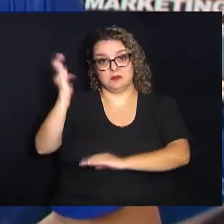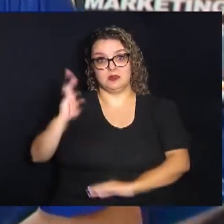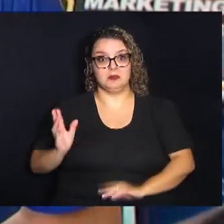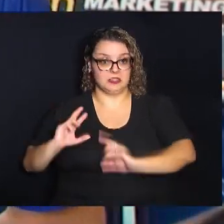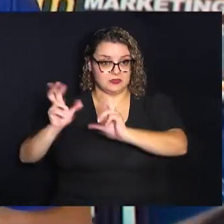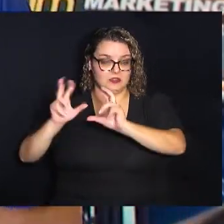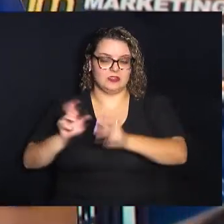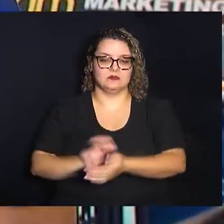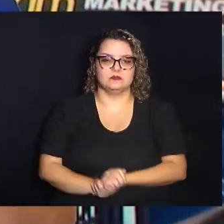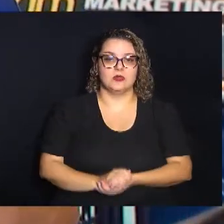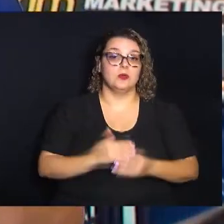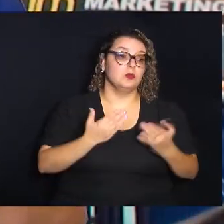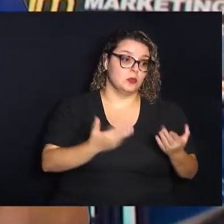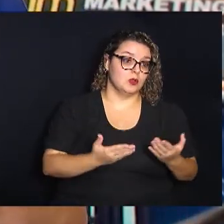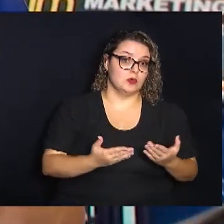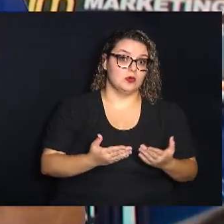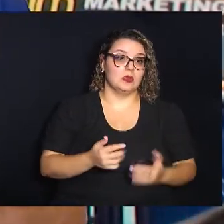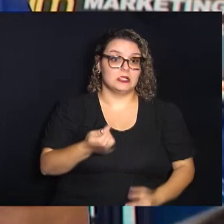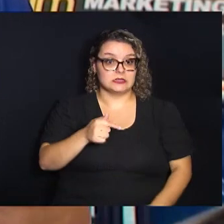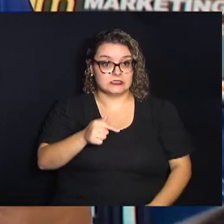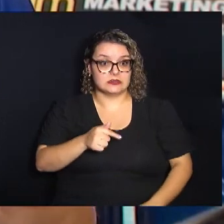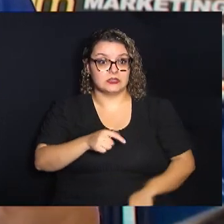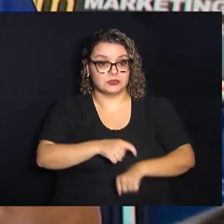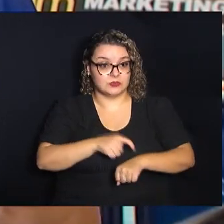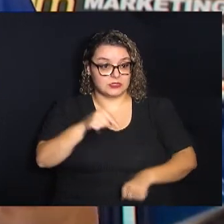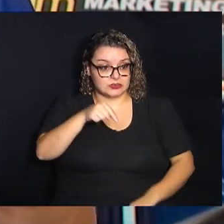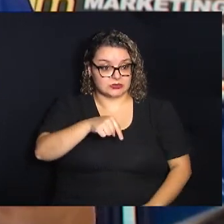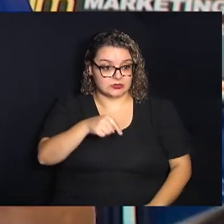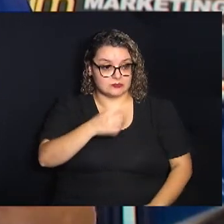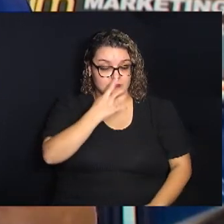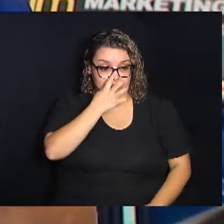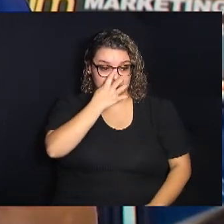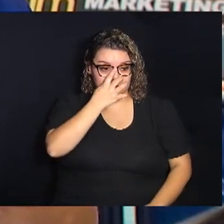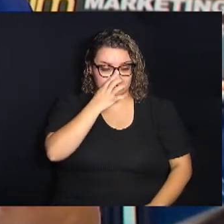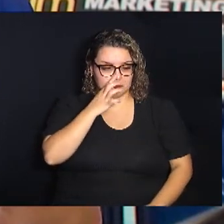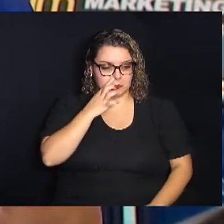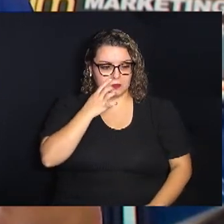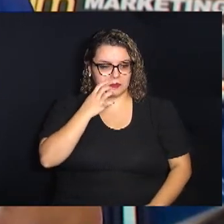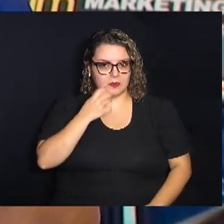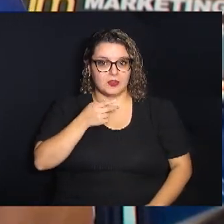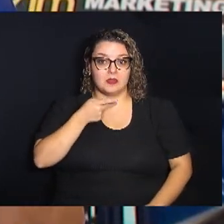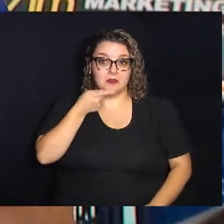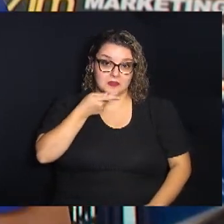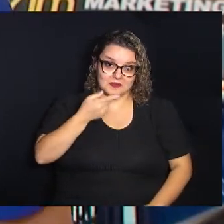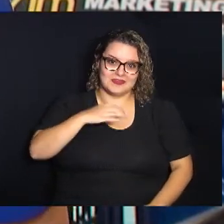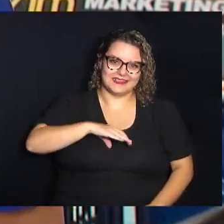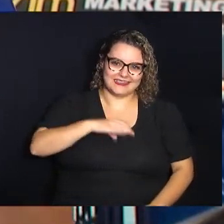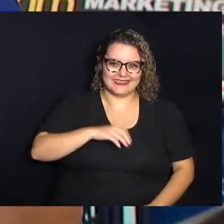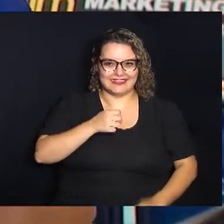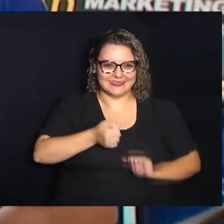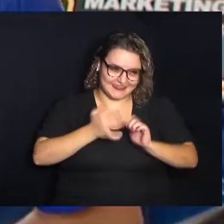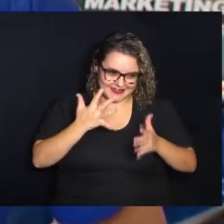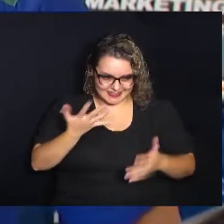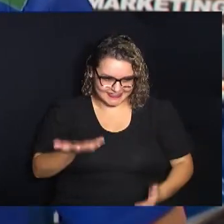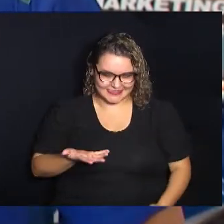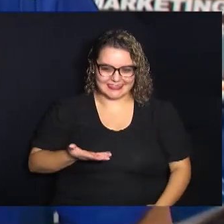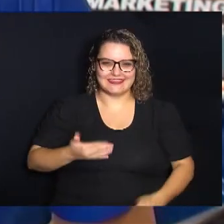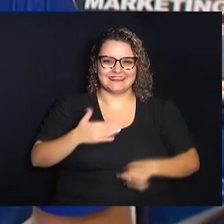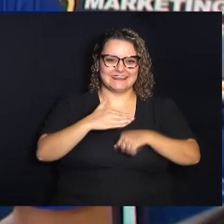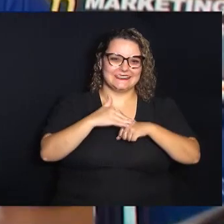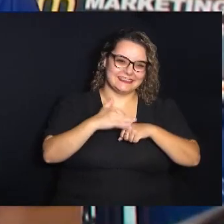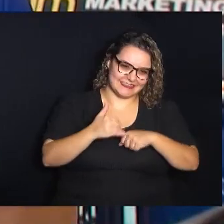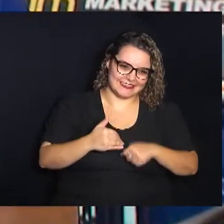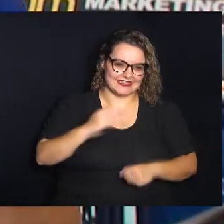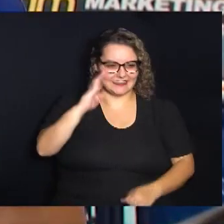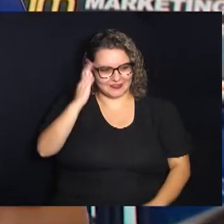já está, não é, há 7 temporadas aqui, fala um português fluente, tem um carinho certamente muito